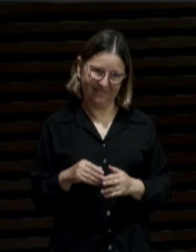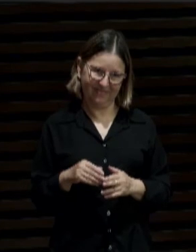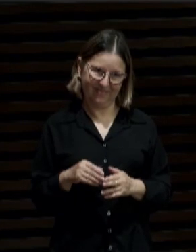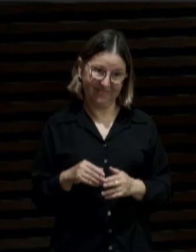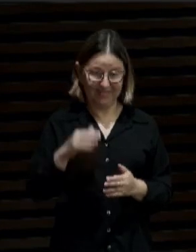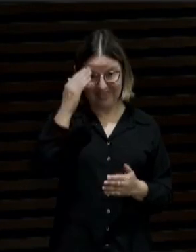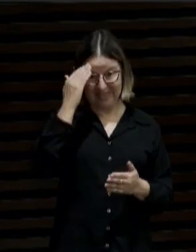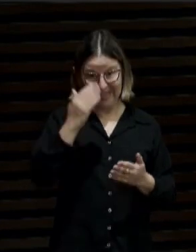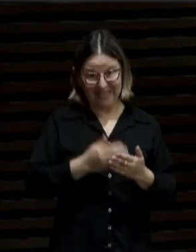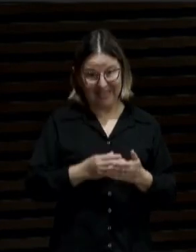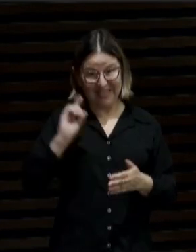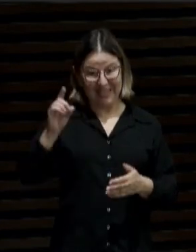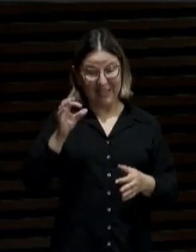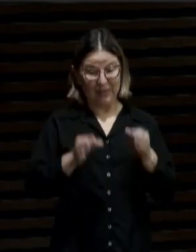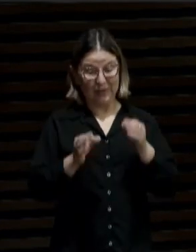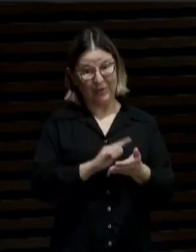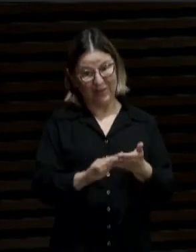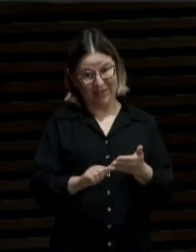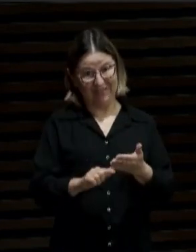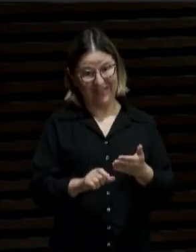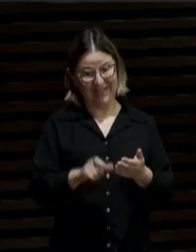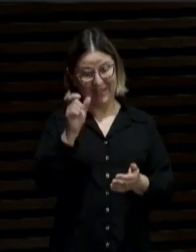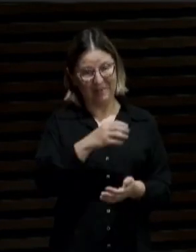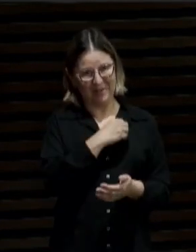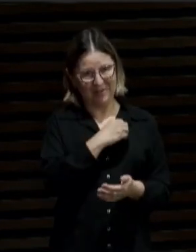fé lhe é atribuída como justiça.